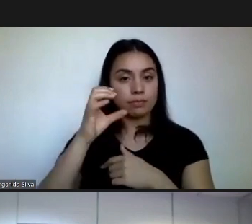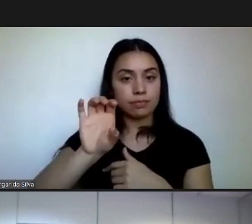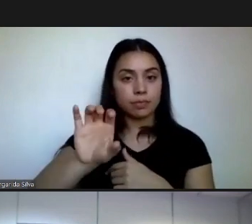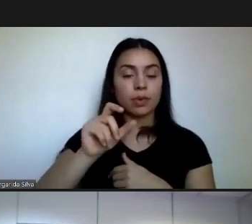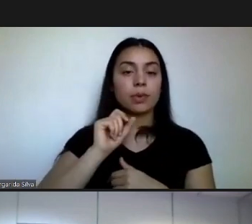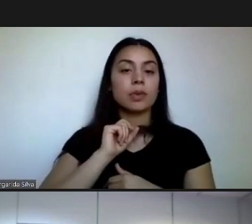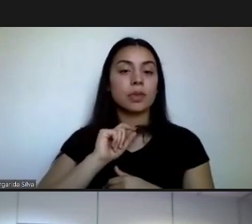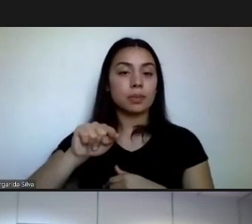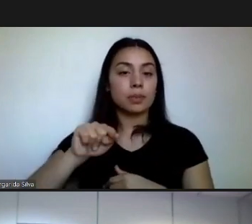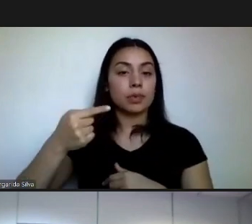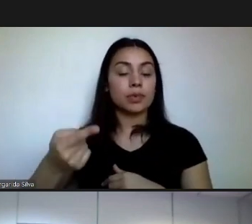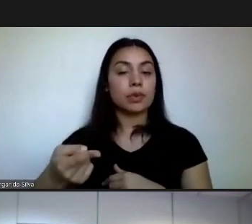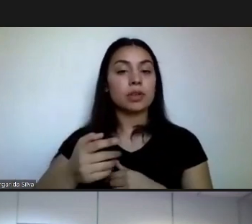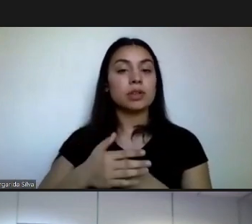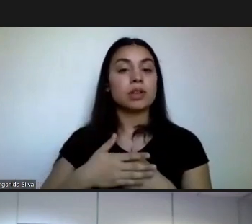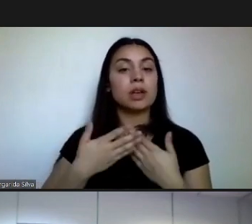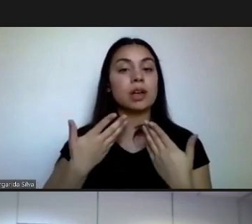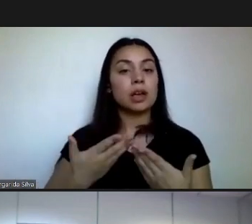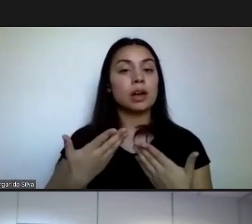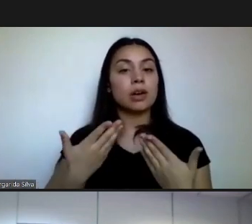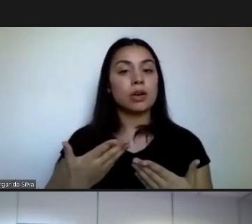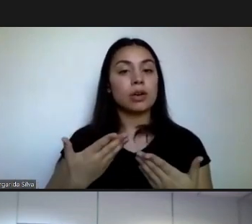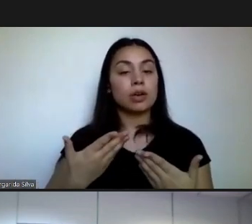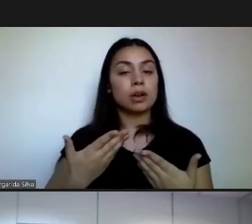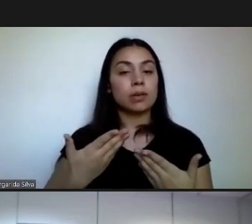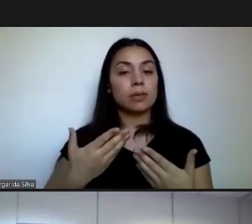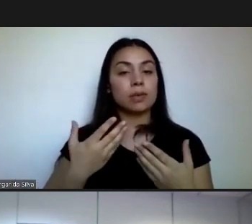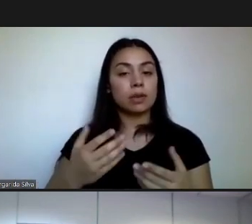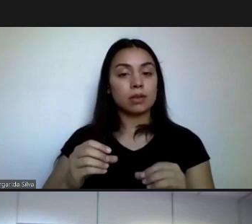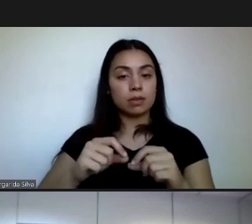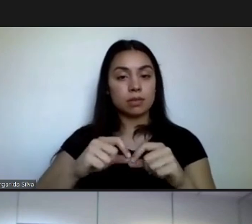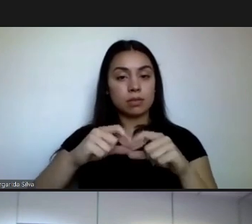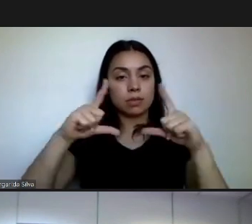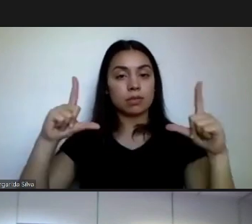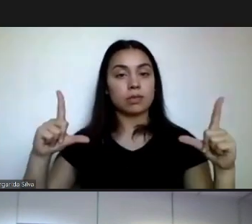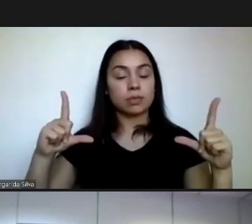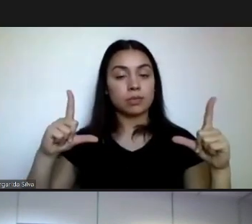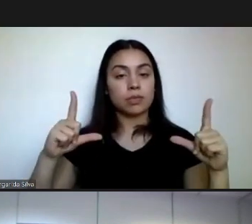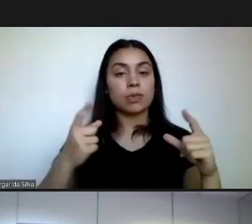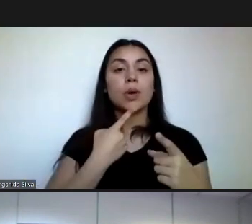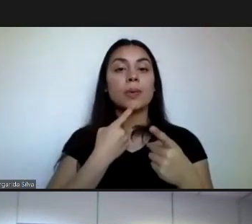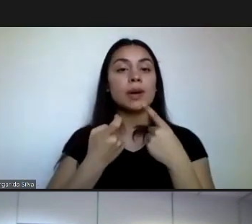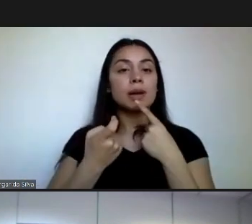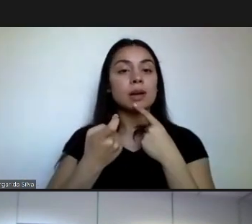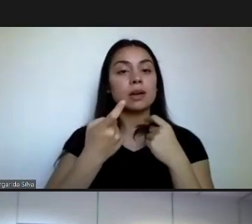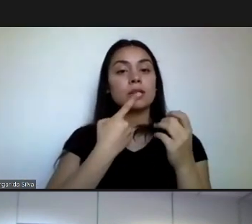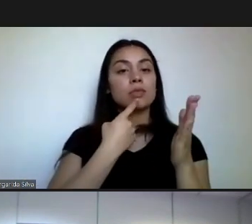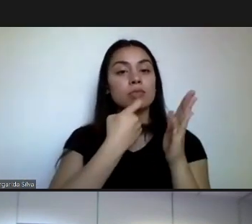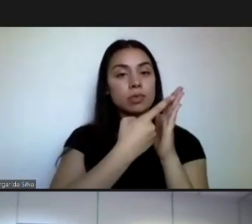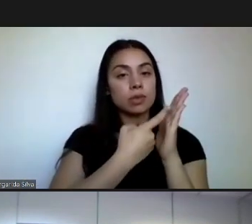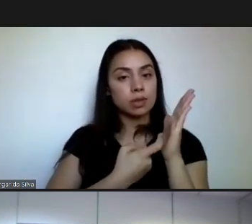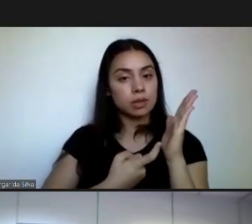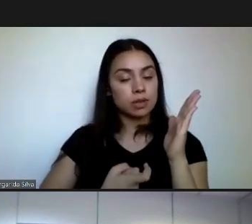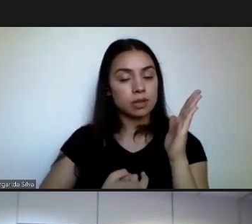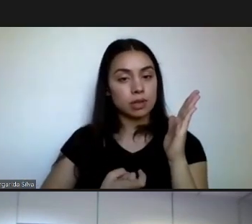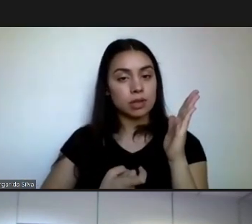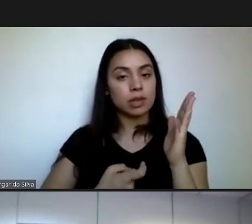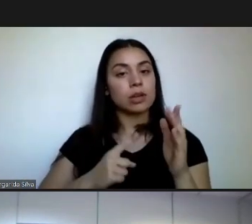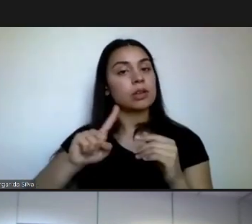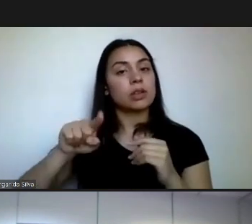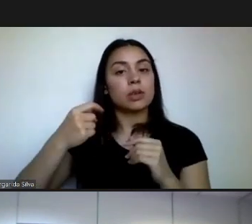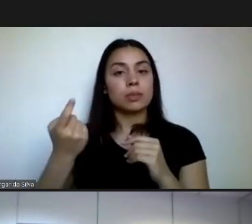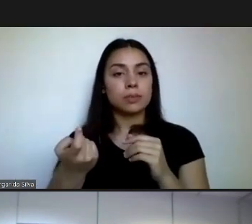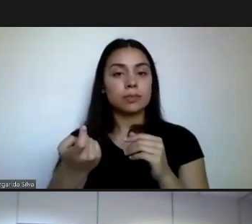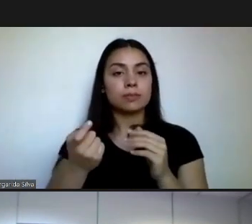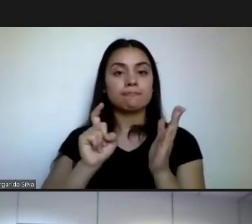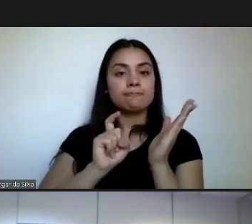imediato na tela um inquérito de avaliação do interesse desta conferência. Agradeço aos participantes que possam